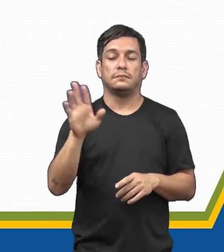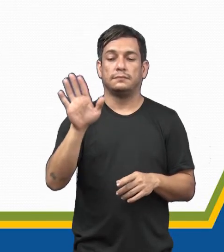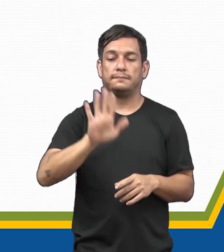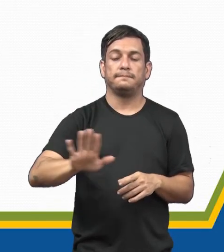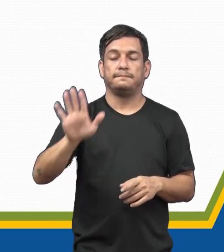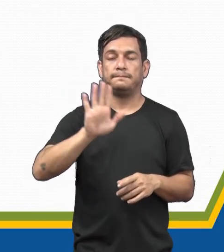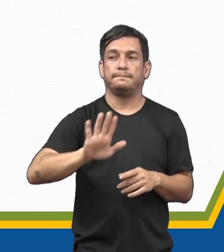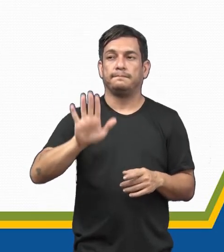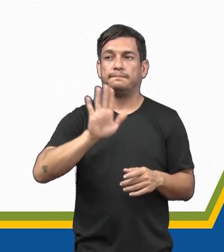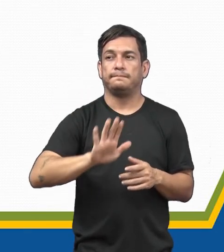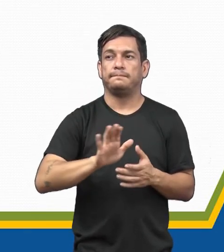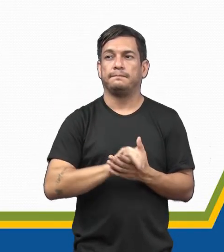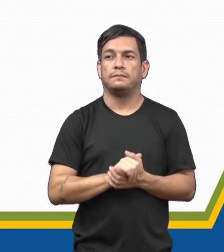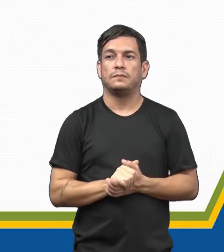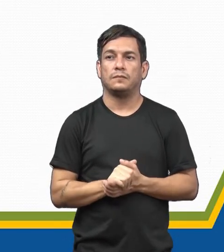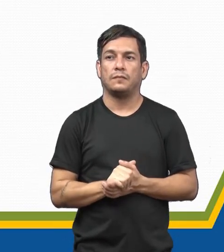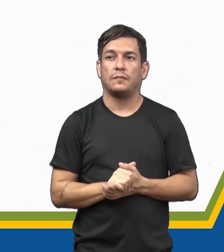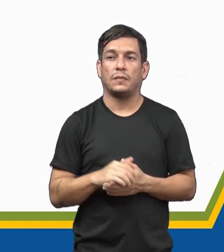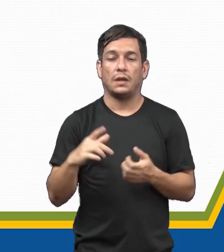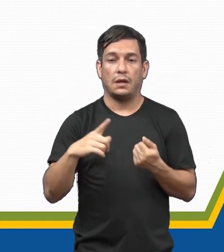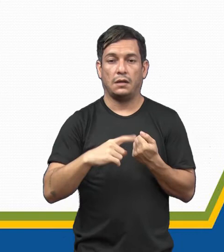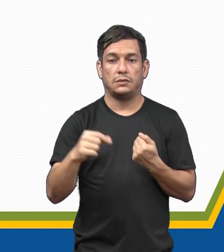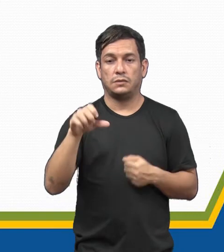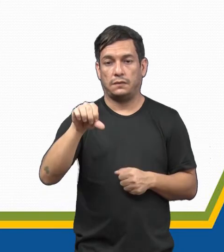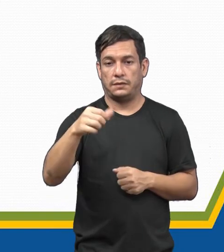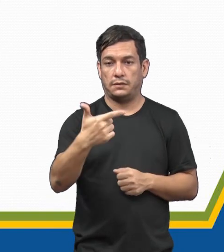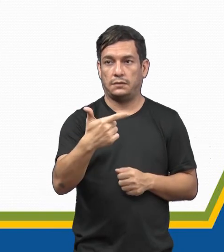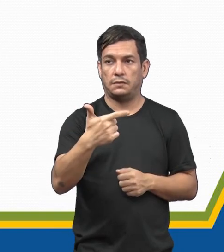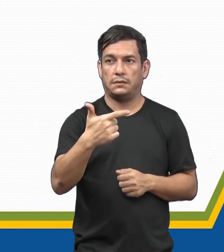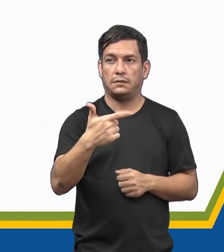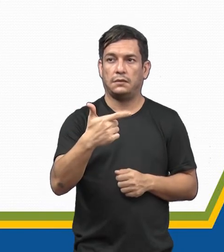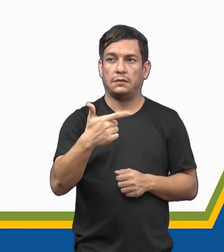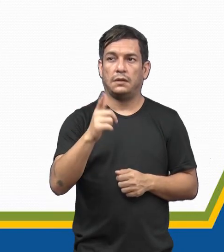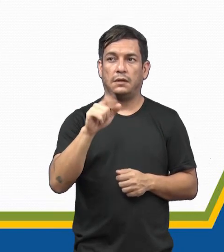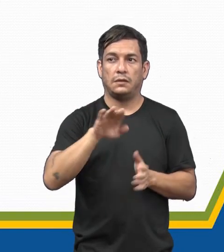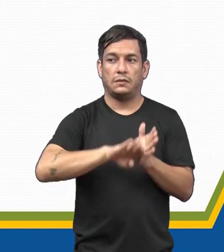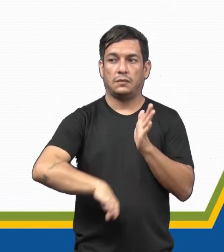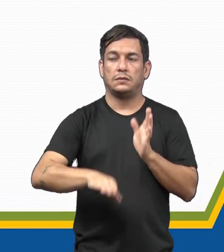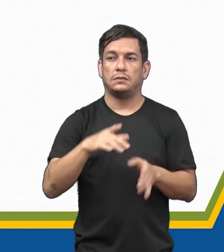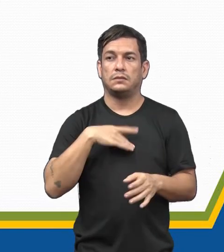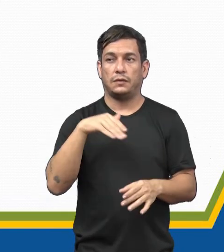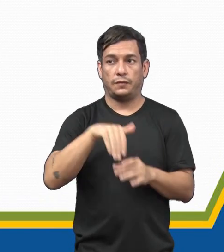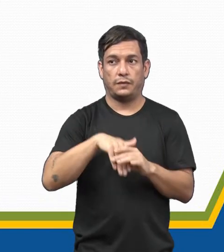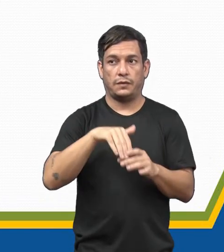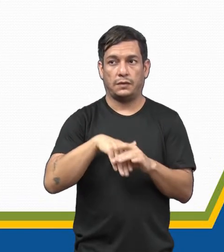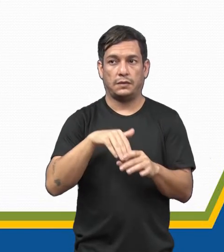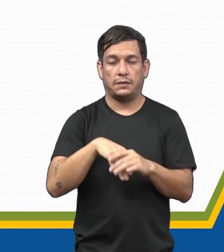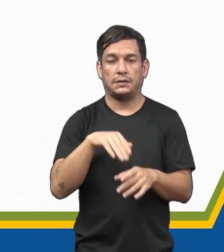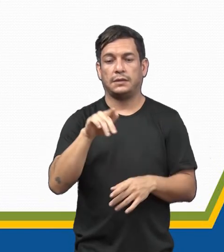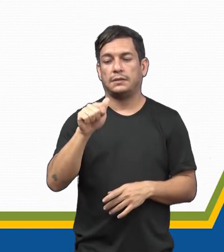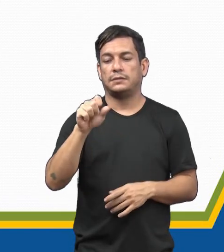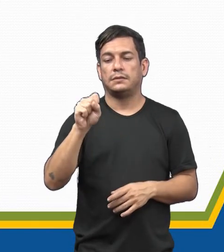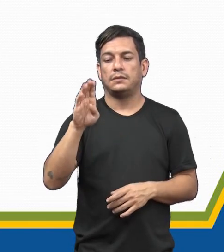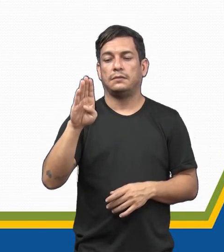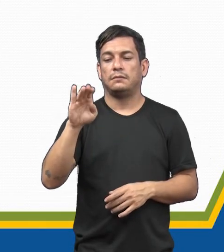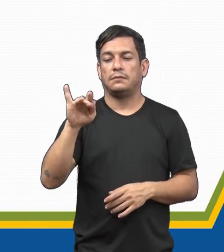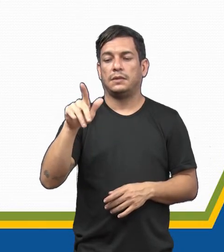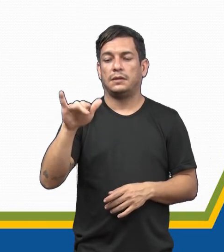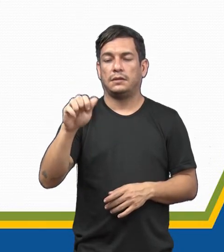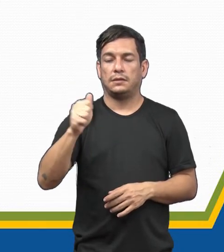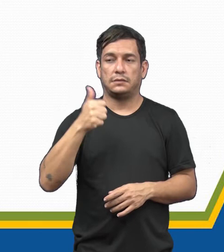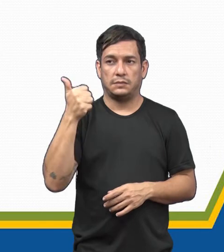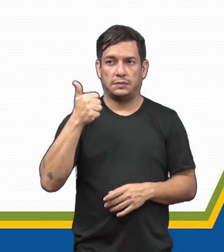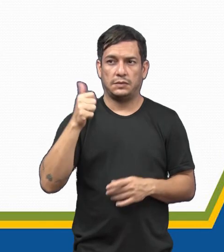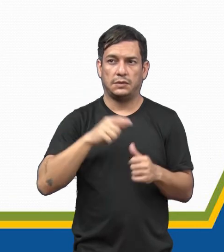nação e província. Artigo 92. São excluídos de votar nas assembleias paroquiais.